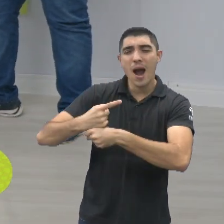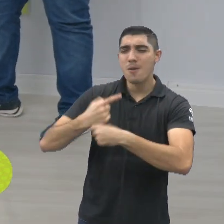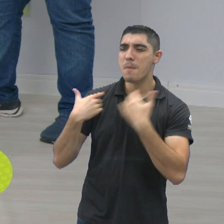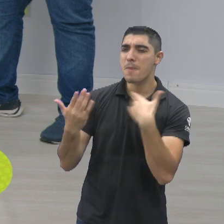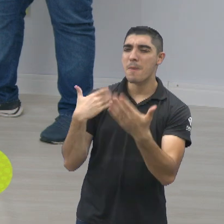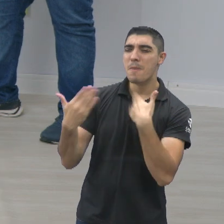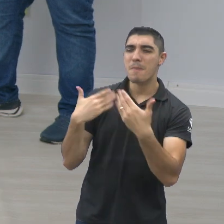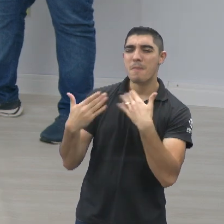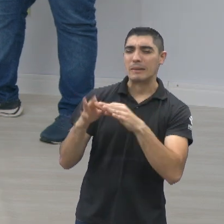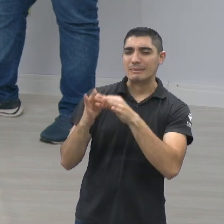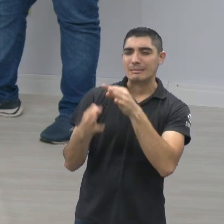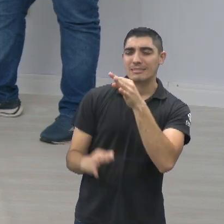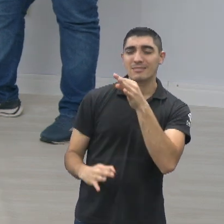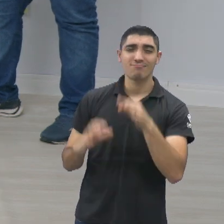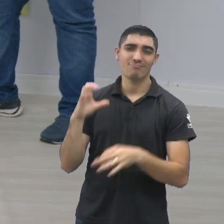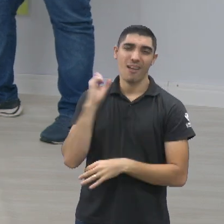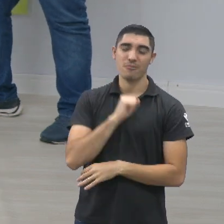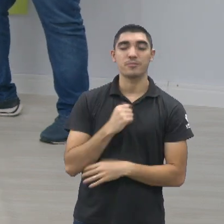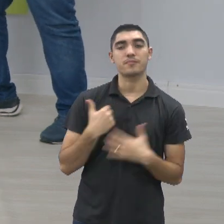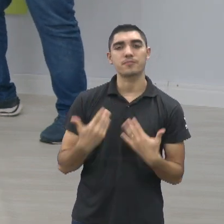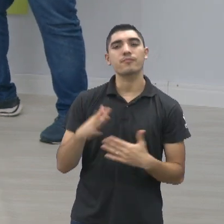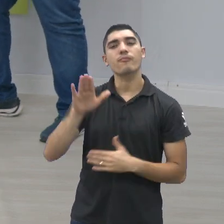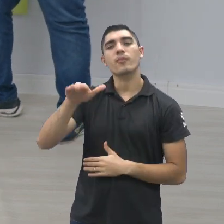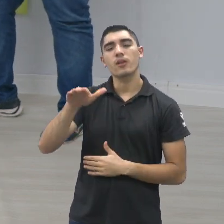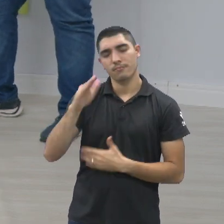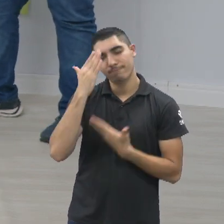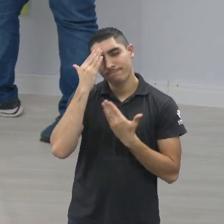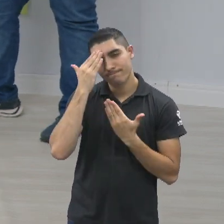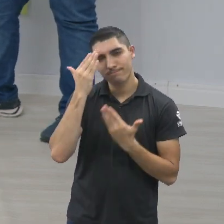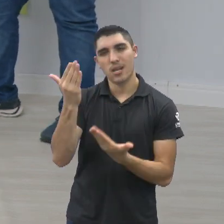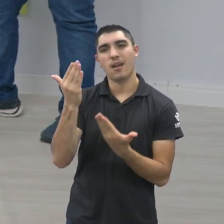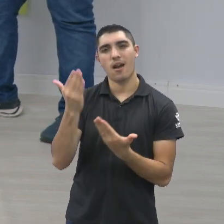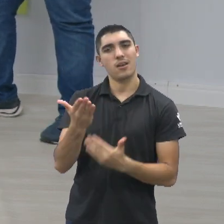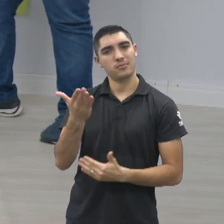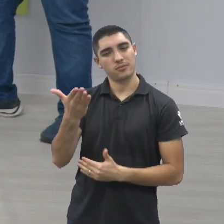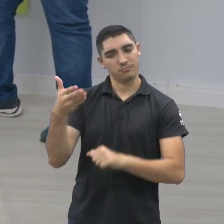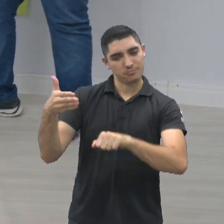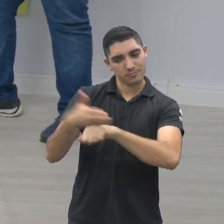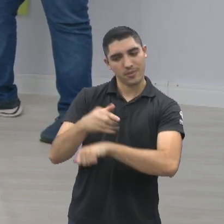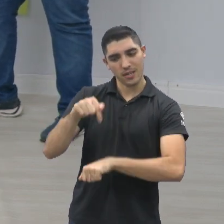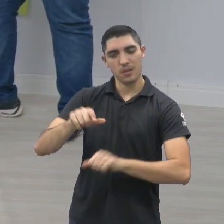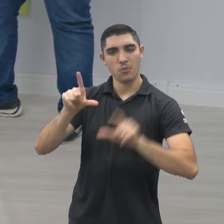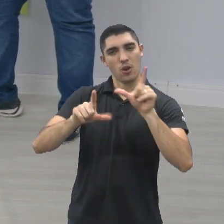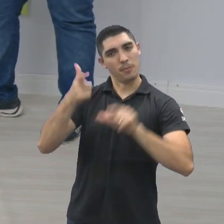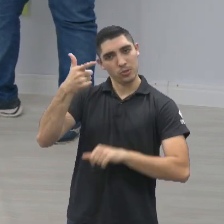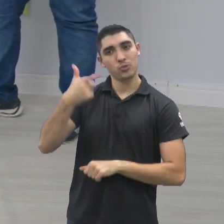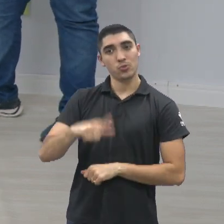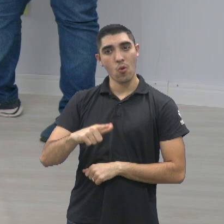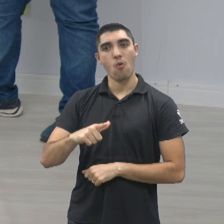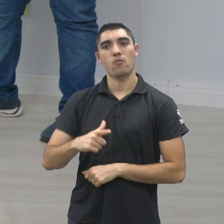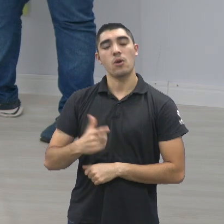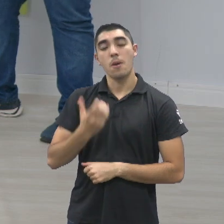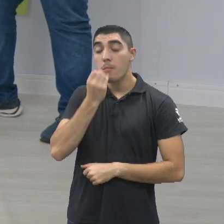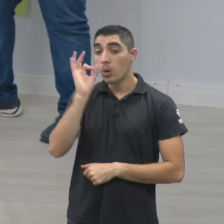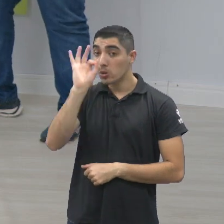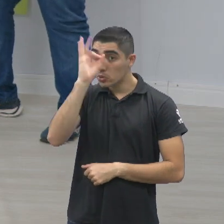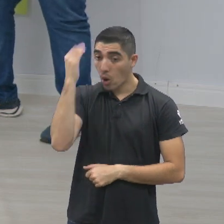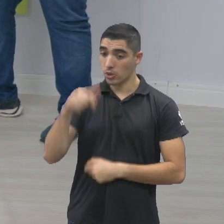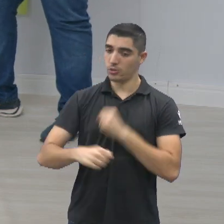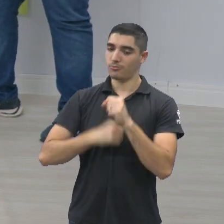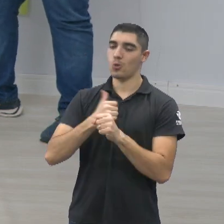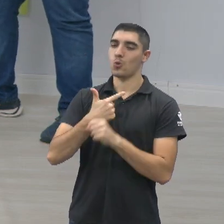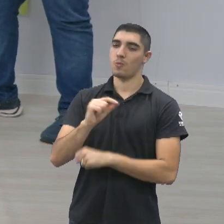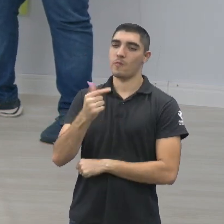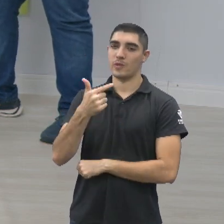rende e passa muito rápido. Augusto, quero te agradecer. Obrigado pela sua presença mais uma vez aqui no nosso Hora do Esporte. A gente deseja sorte neste ano de